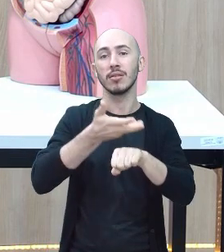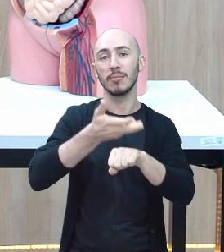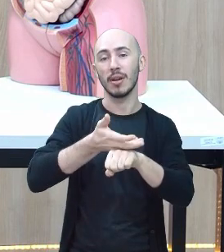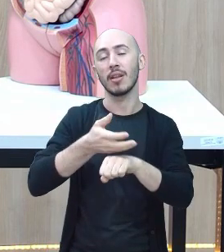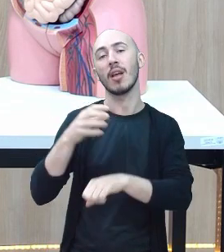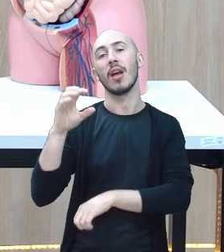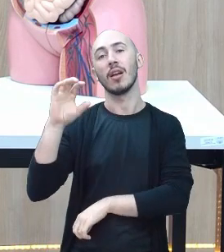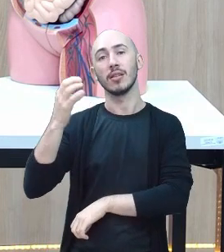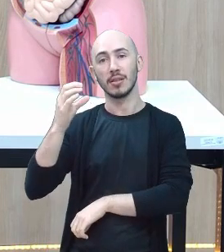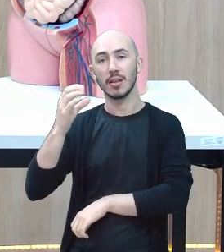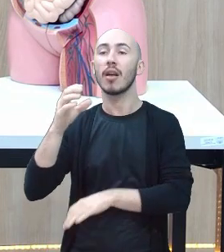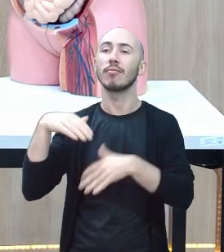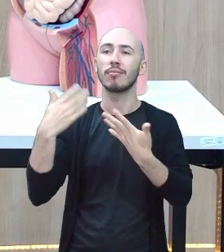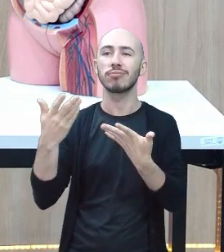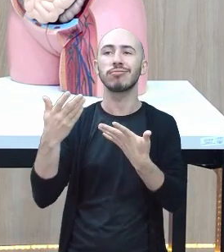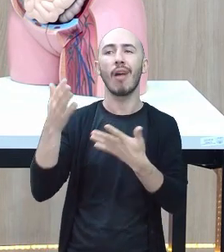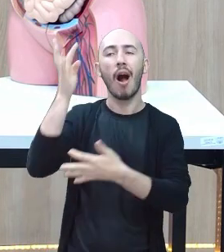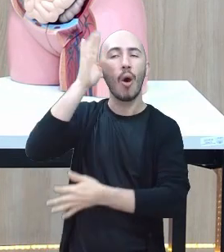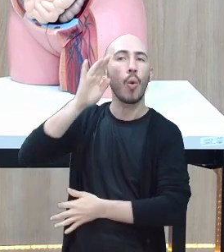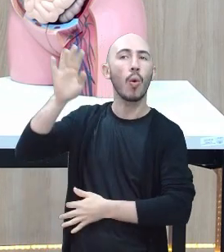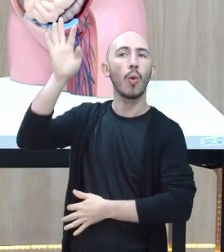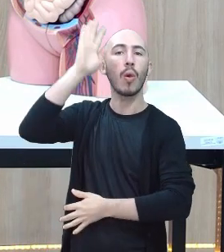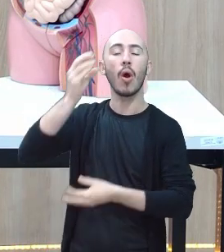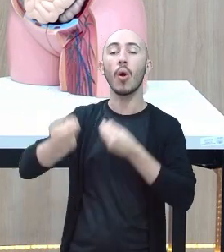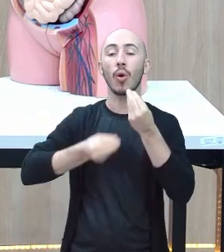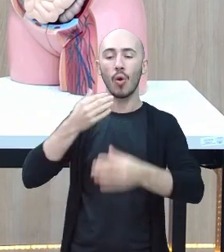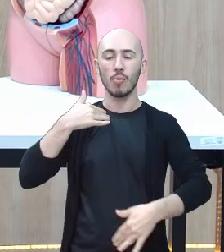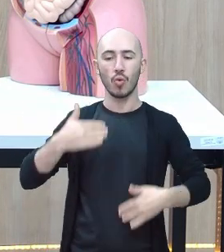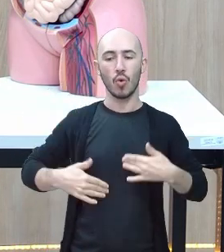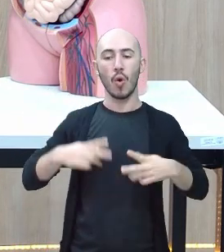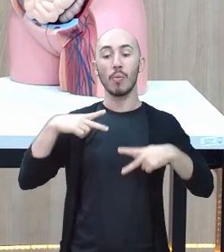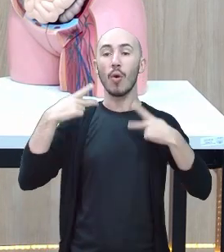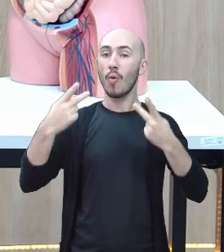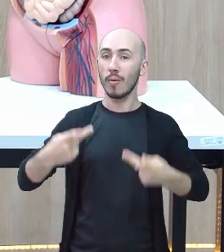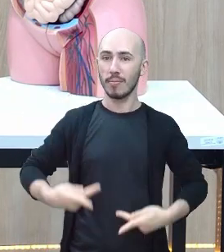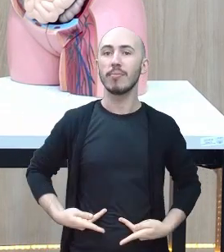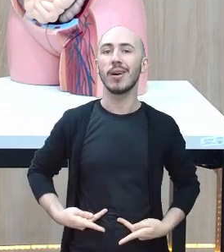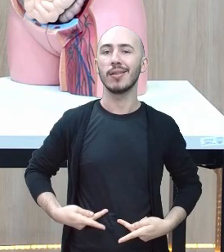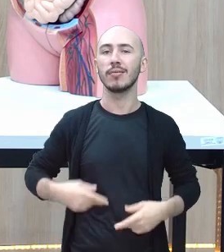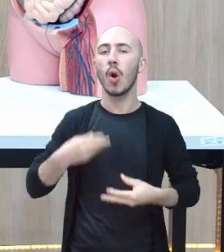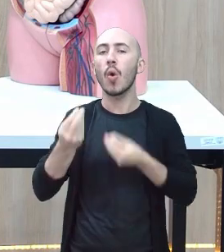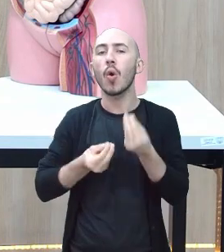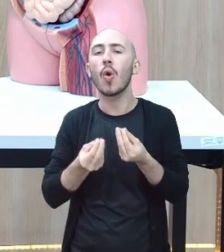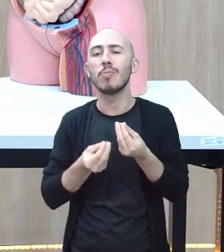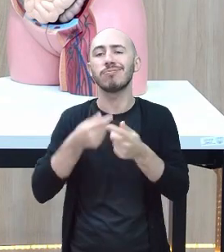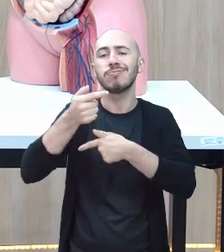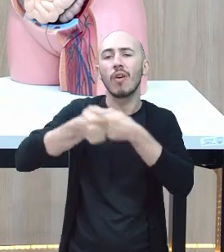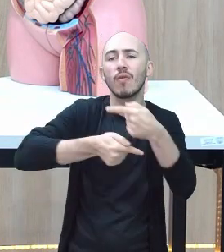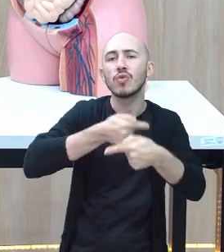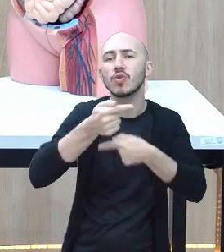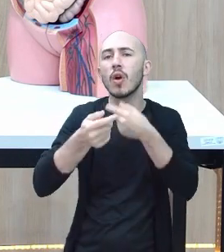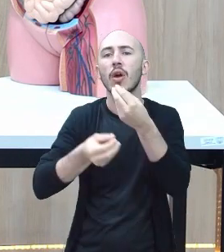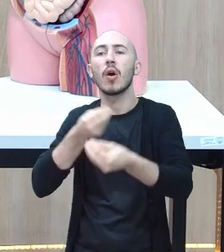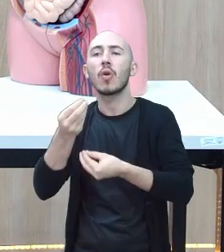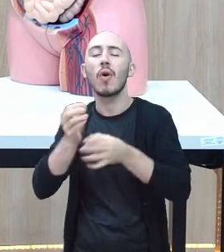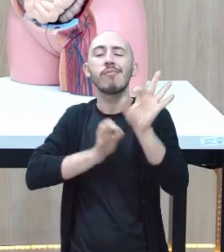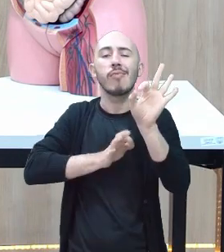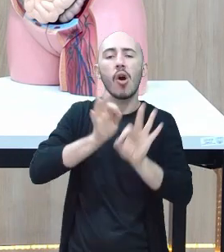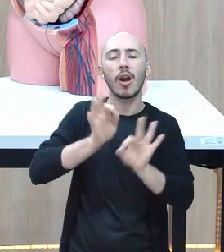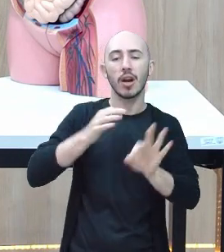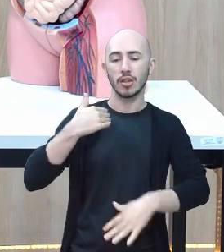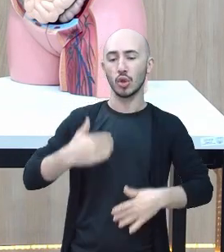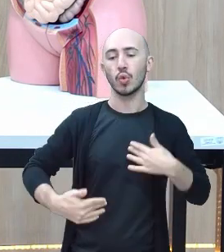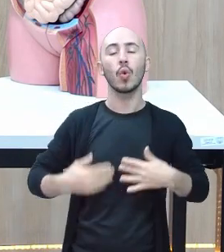uma viagem, vamos ver como o corpo humano, ele caminha, não é? Como ele chegou, qual o nível de organização do